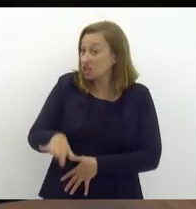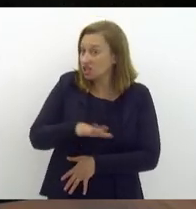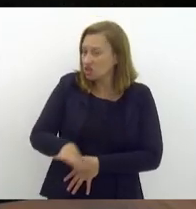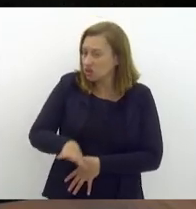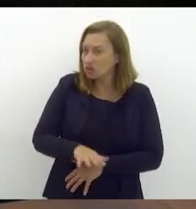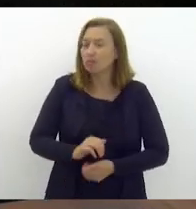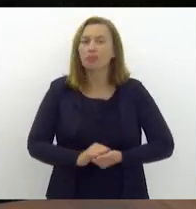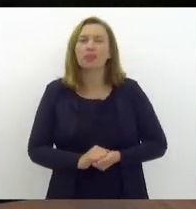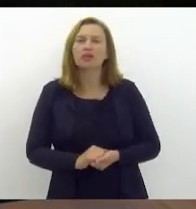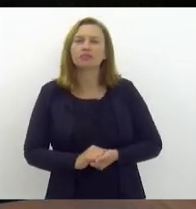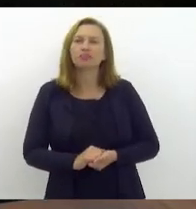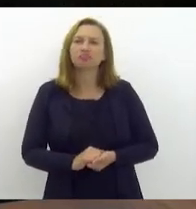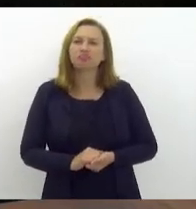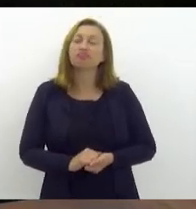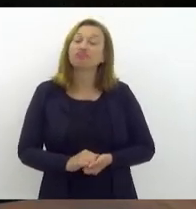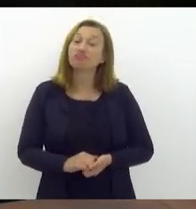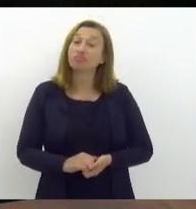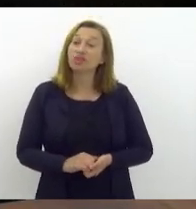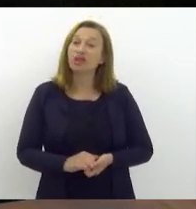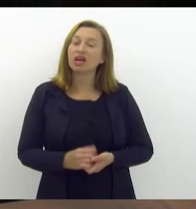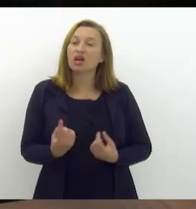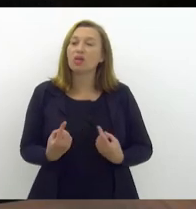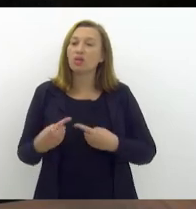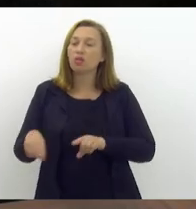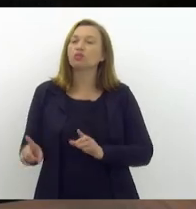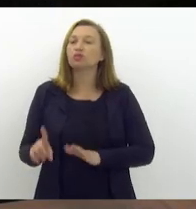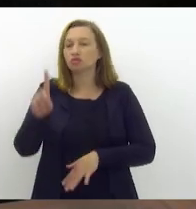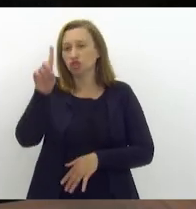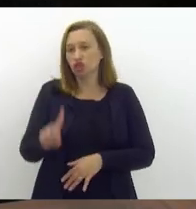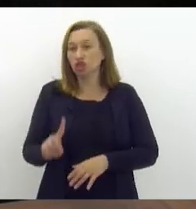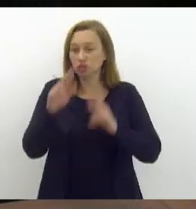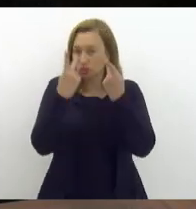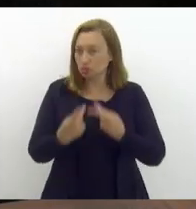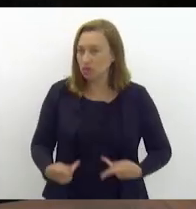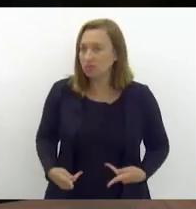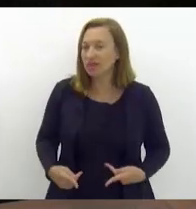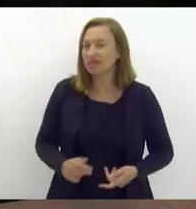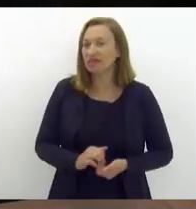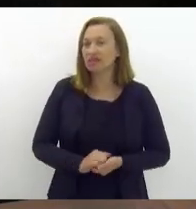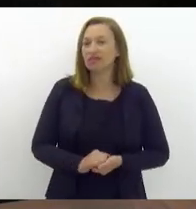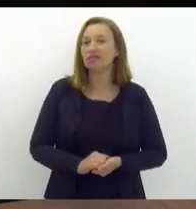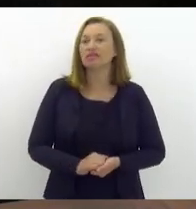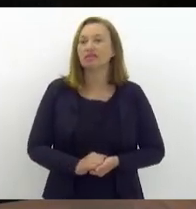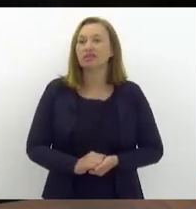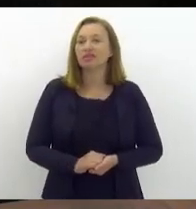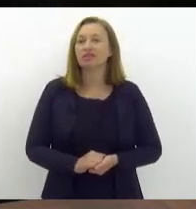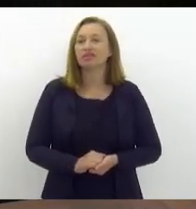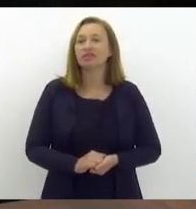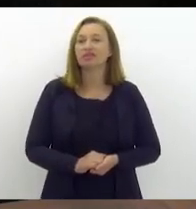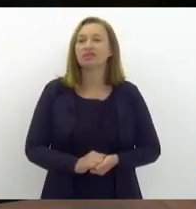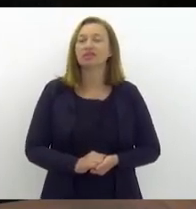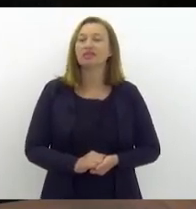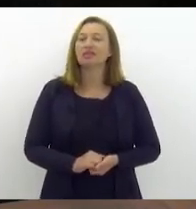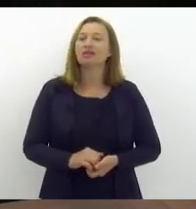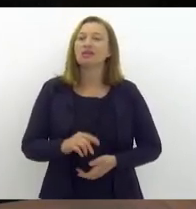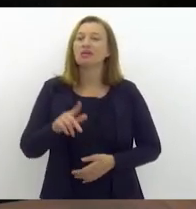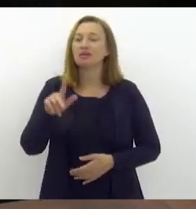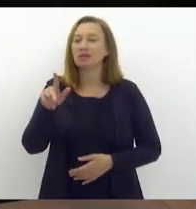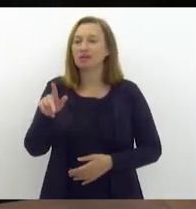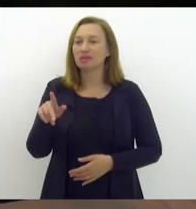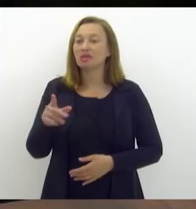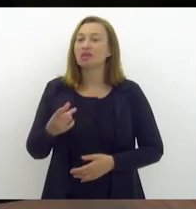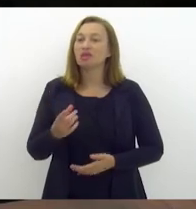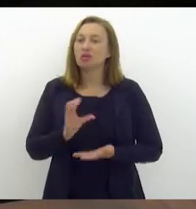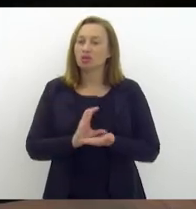já bastasse ser uma grave violação aos direitos humanos, é inadmissível que seja patrocinado com